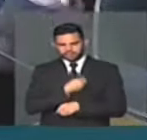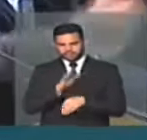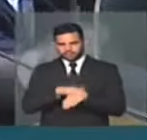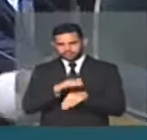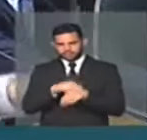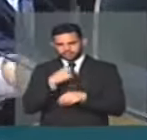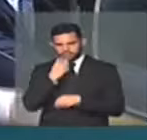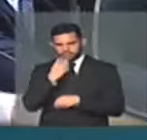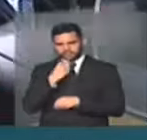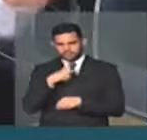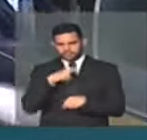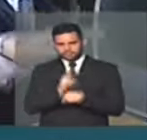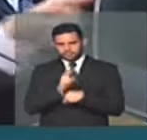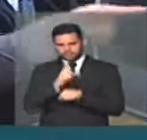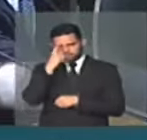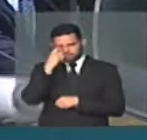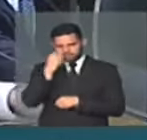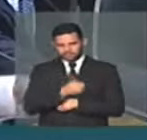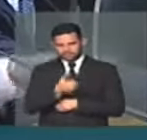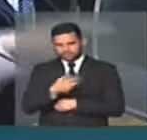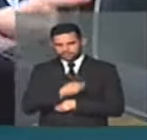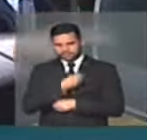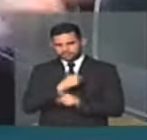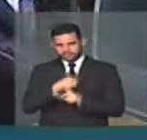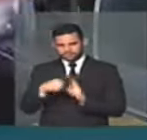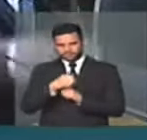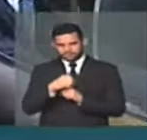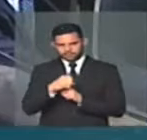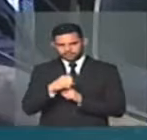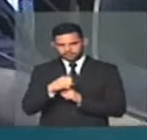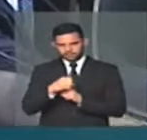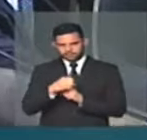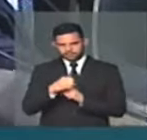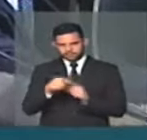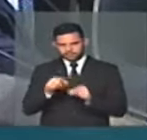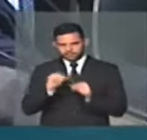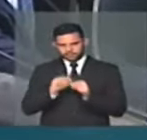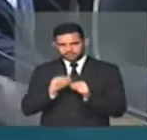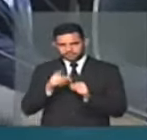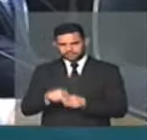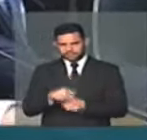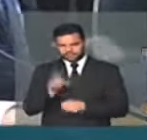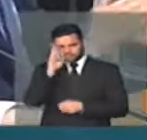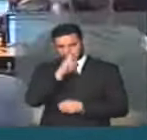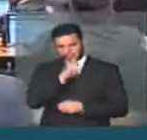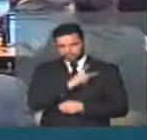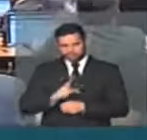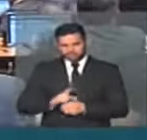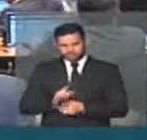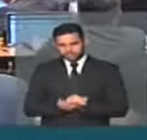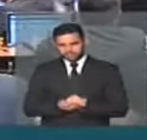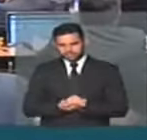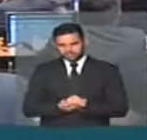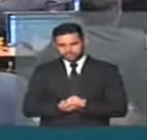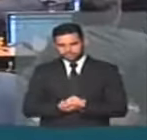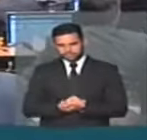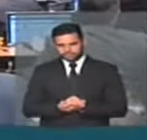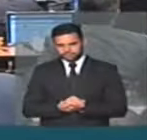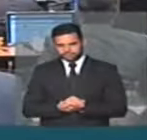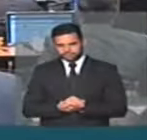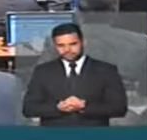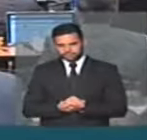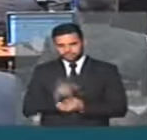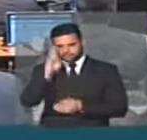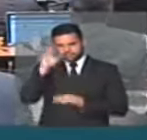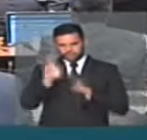Tem muita voz para defender bandido e pouca para defender a sociedade. Muito obrigado, e é isso que estamos fazendo aqui. Presidente, agradeço